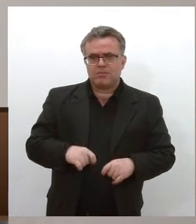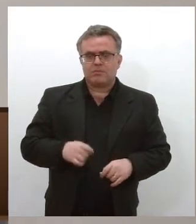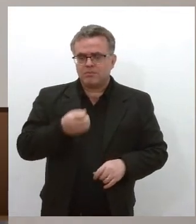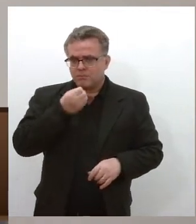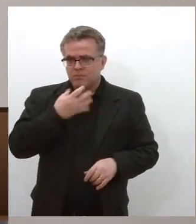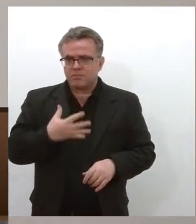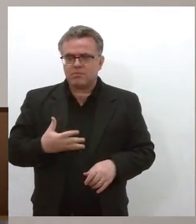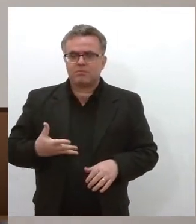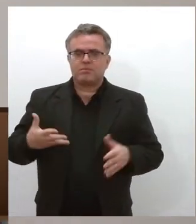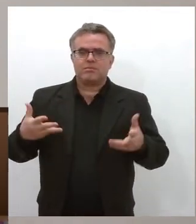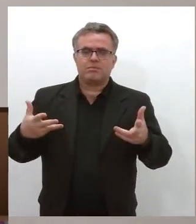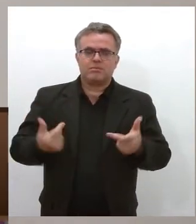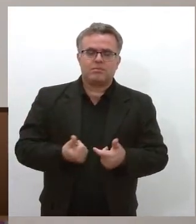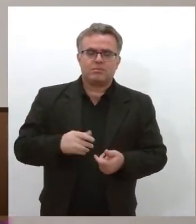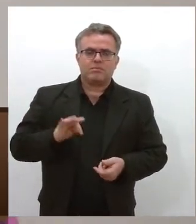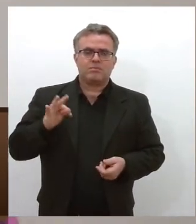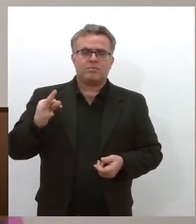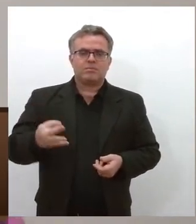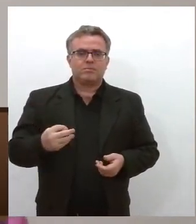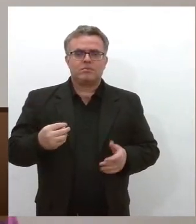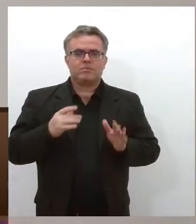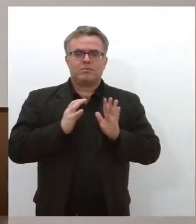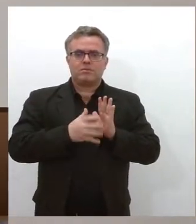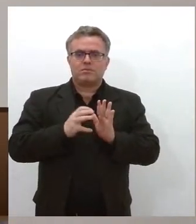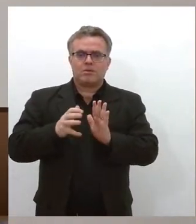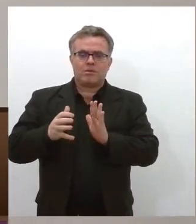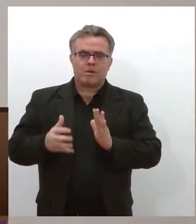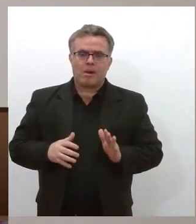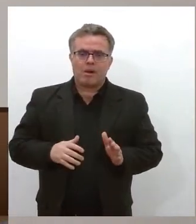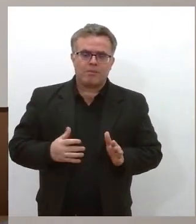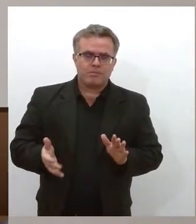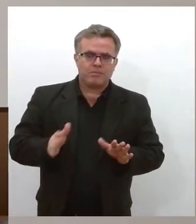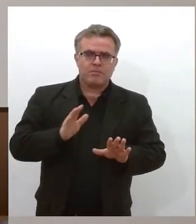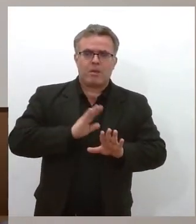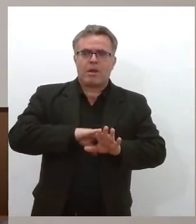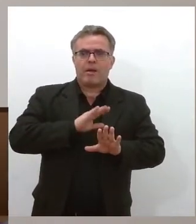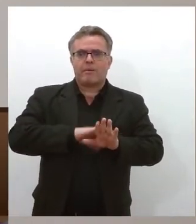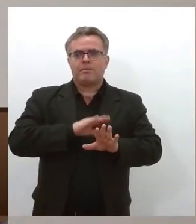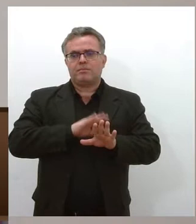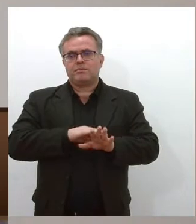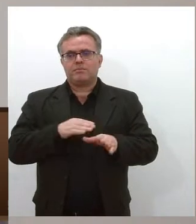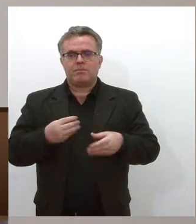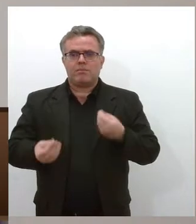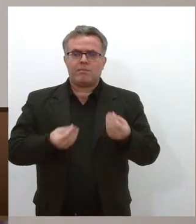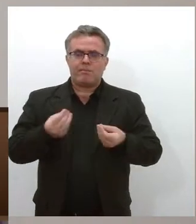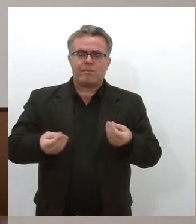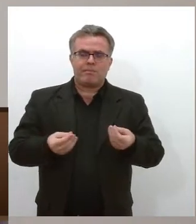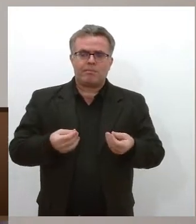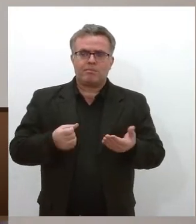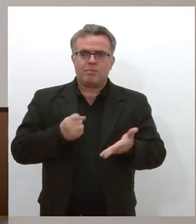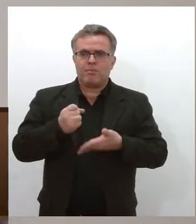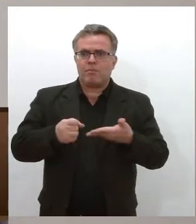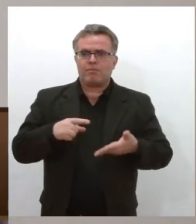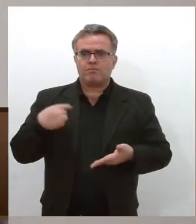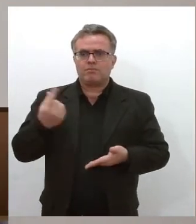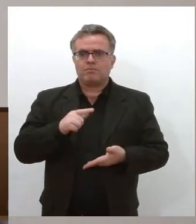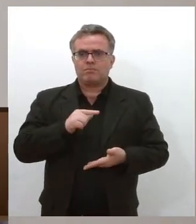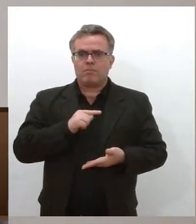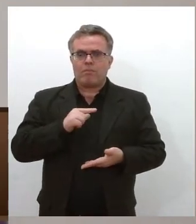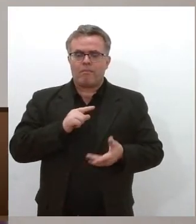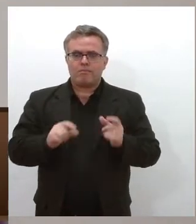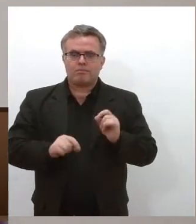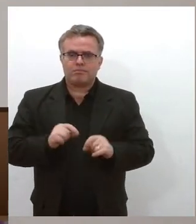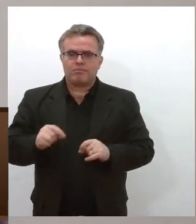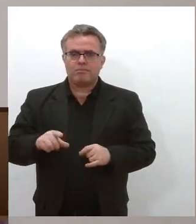todos os partidos, de todas as ideologias, raças, enfim, que nós temos, e também pelo costume,